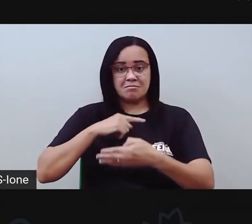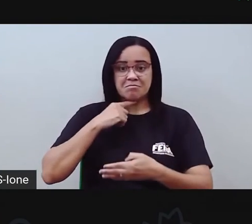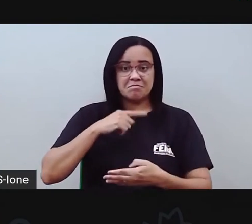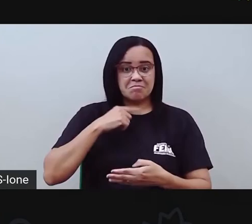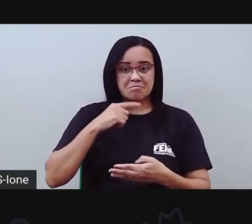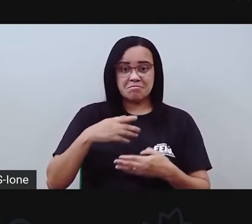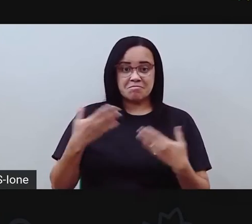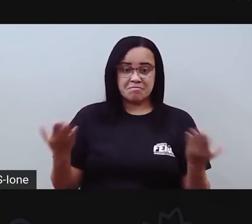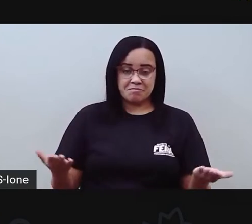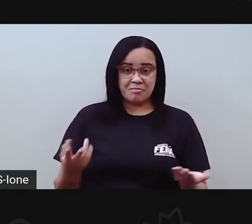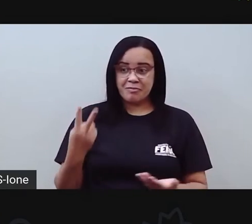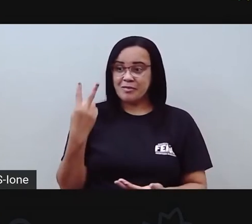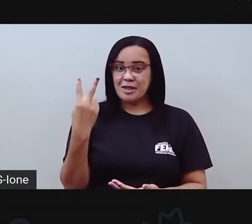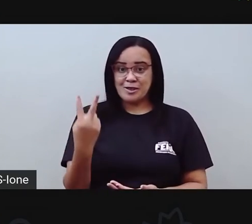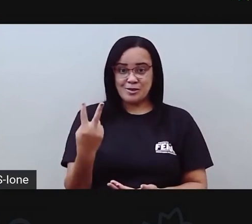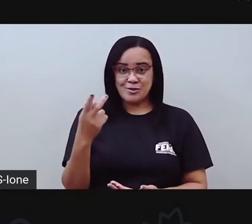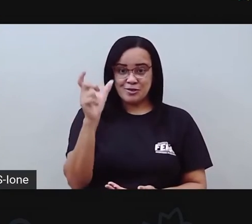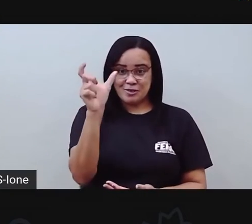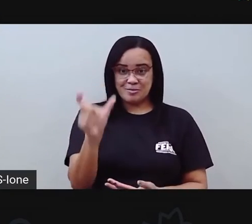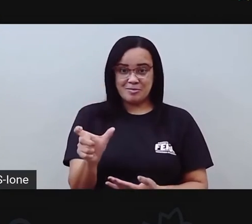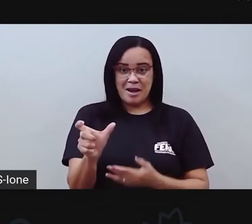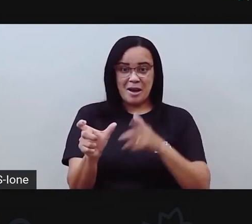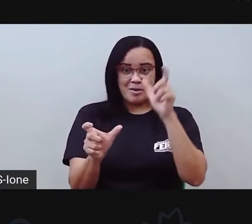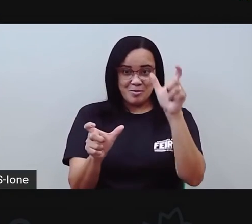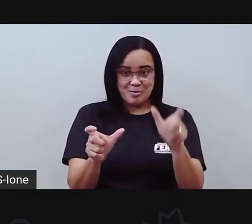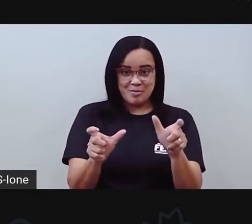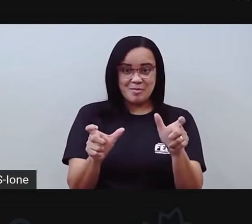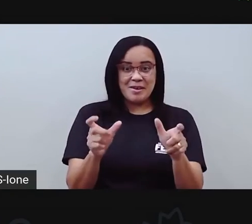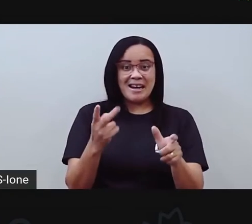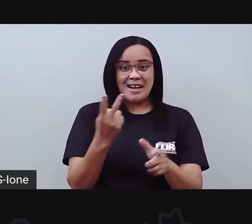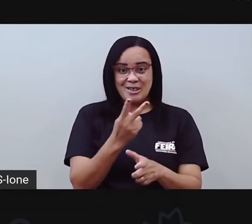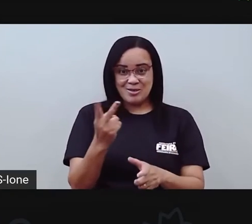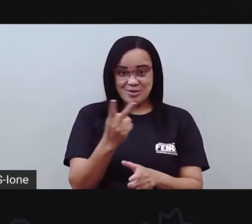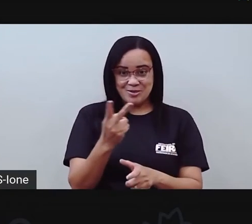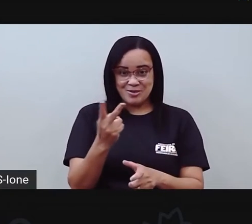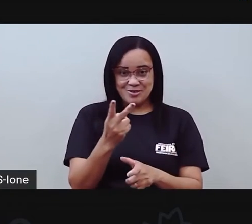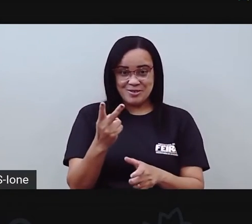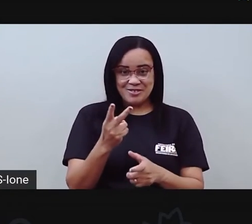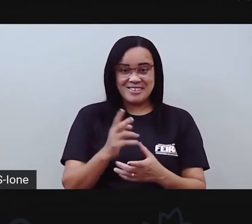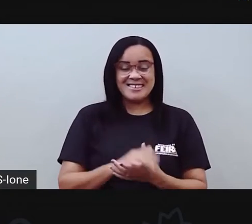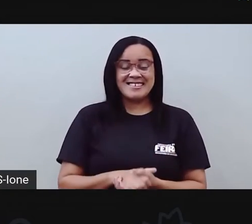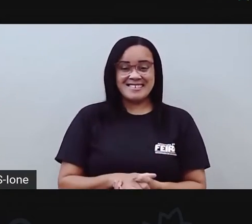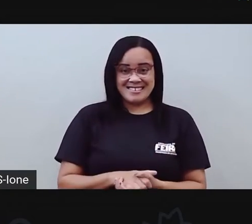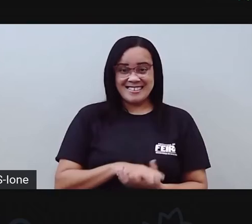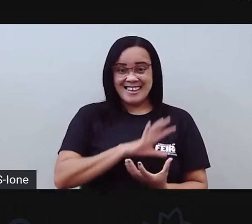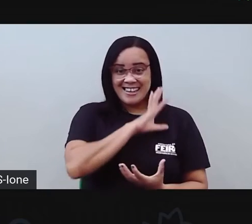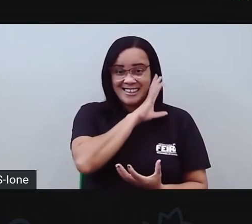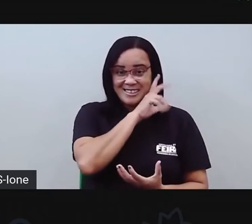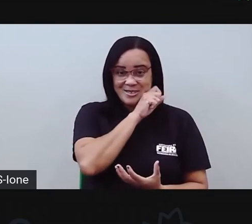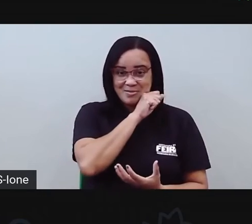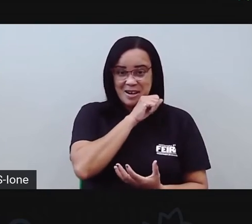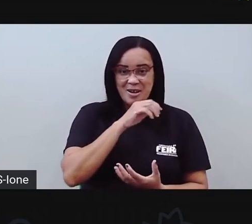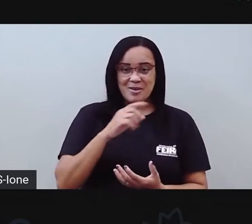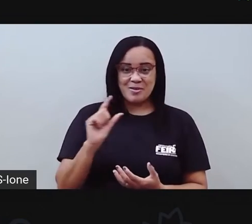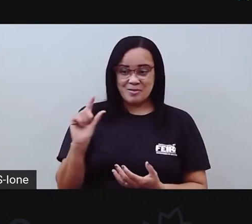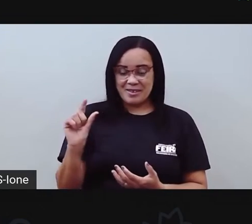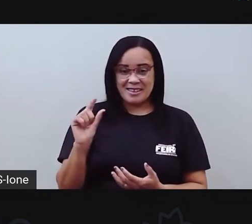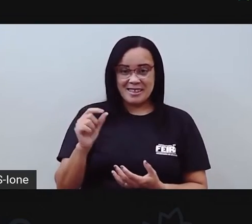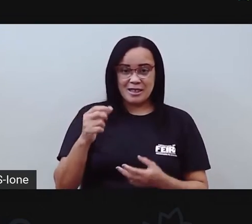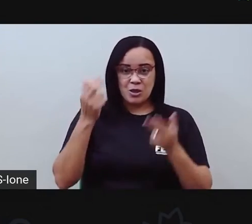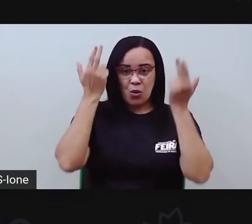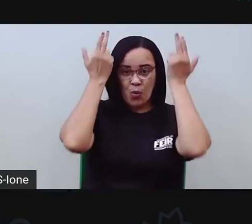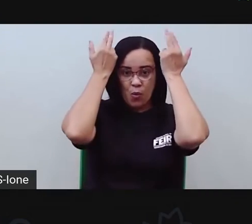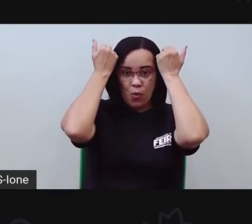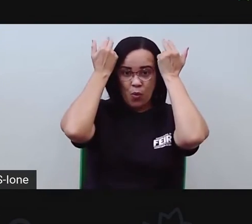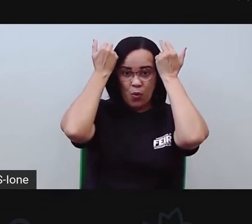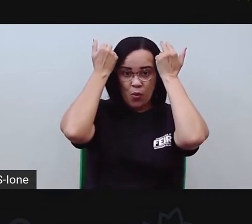entram dois novos personagens na história, né? Acho que é uma raposa, não sei bem qual é a espécie daquele animal, e um coelho, né? E os dois também